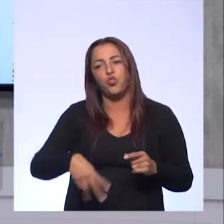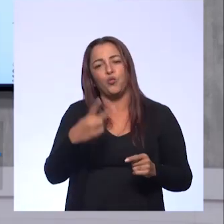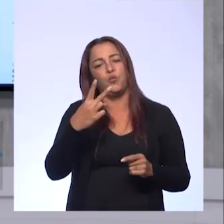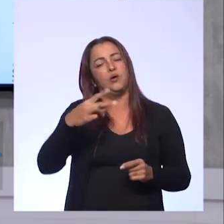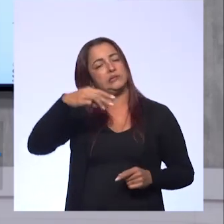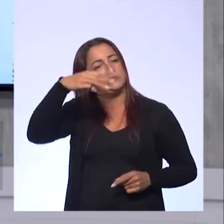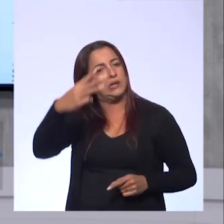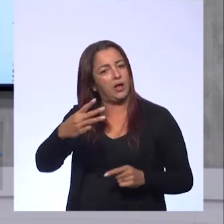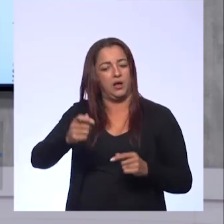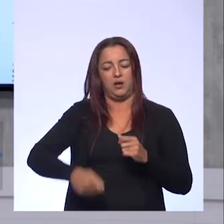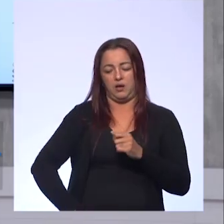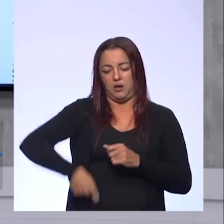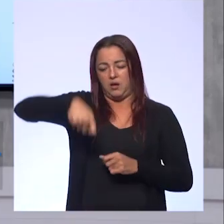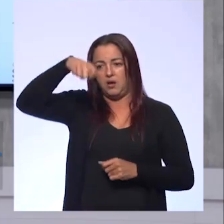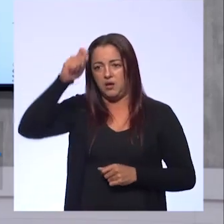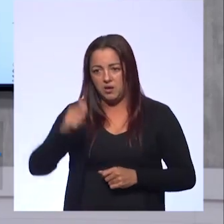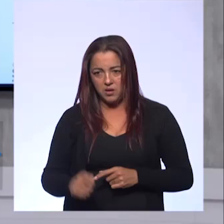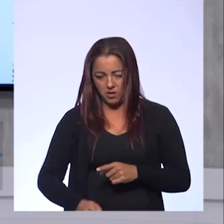três